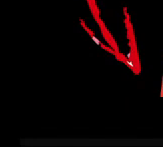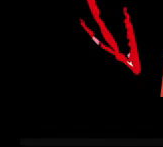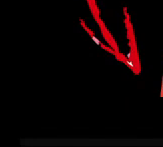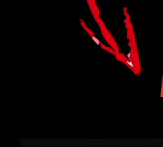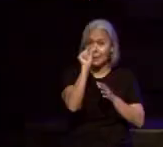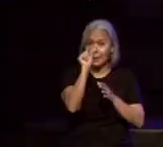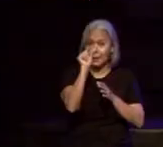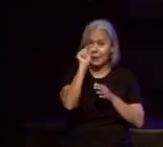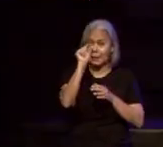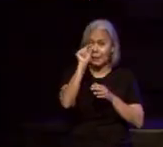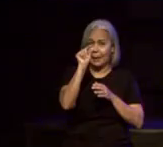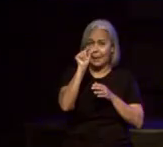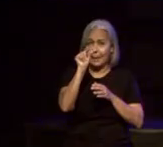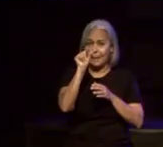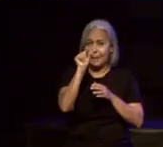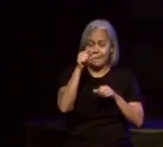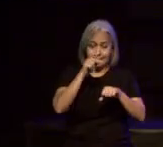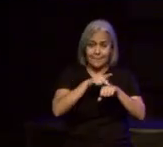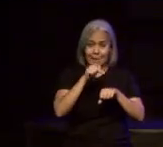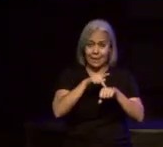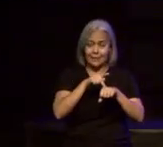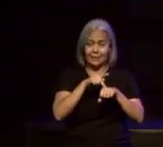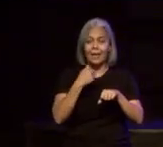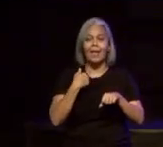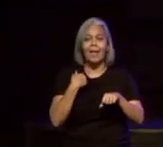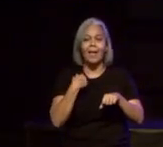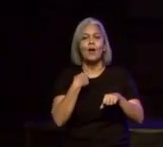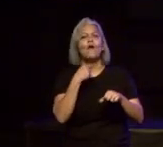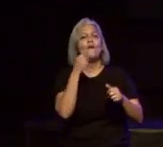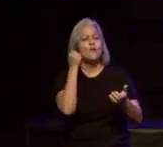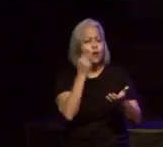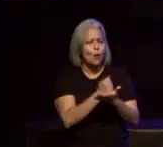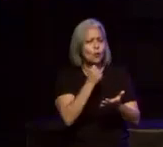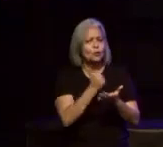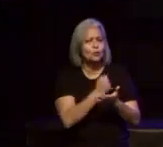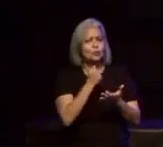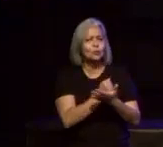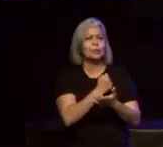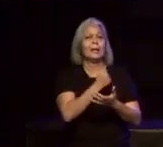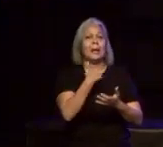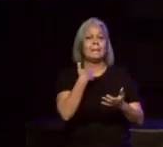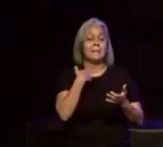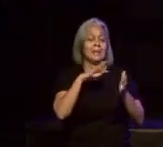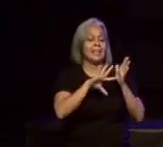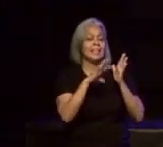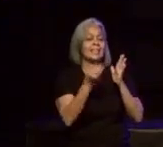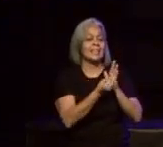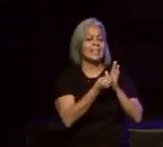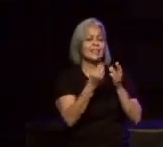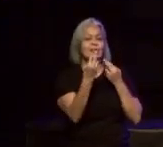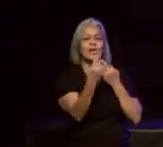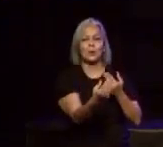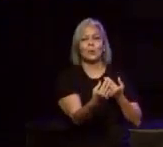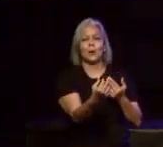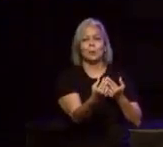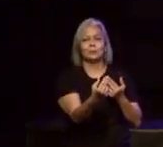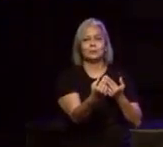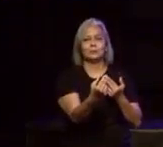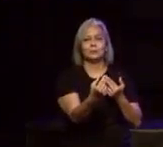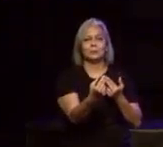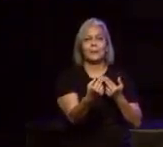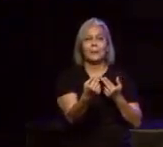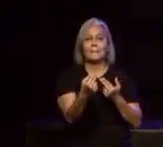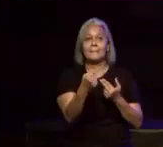mas é muito pequeno, eu vou construir a minha igreja sobre um fundamento firme que traz a mesma substância. E ele usa a palavra